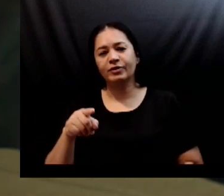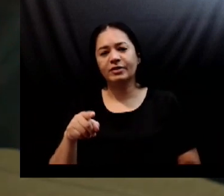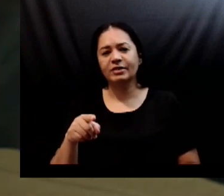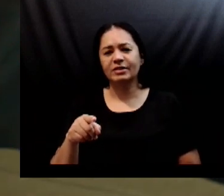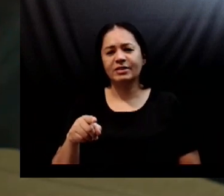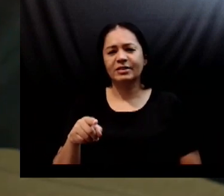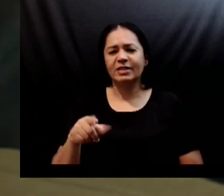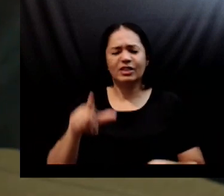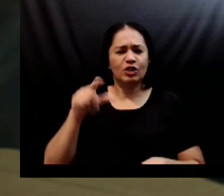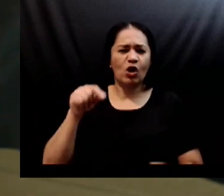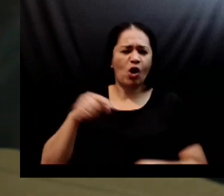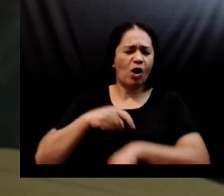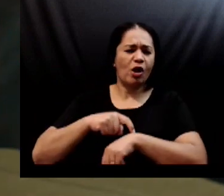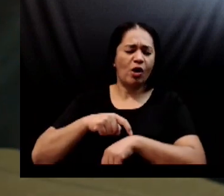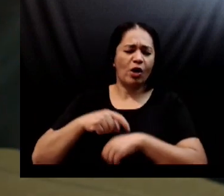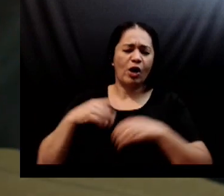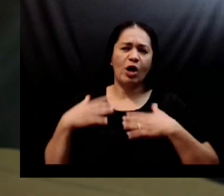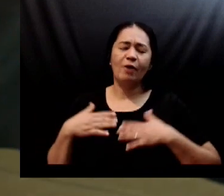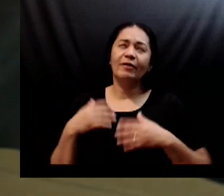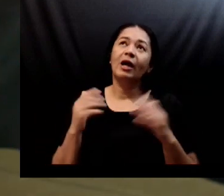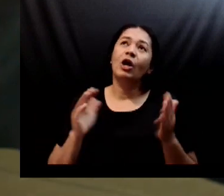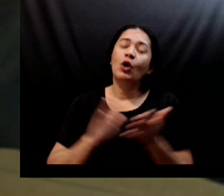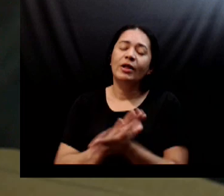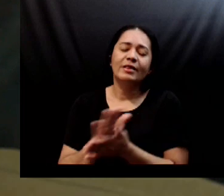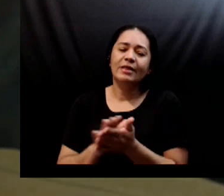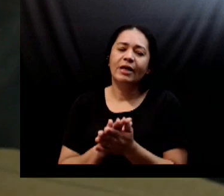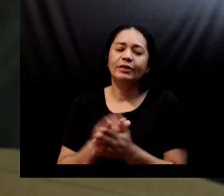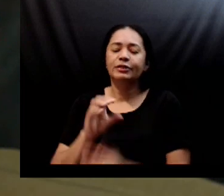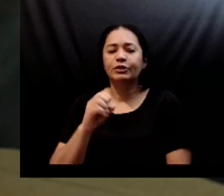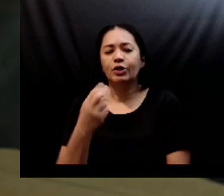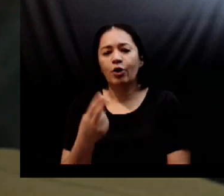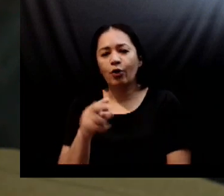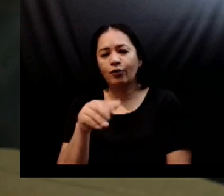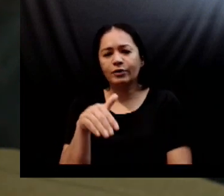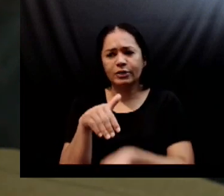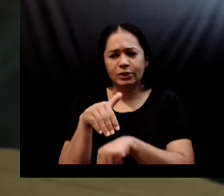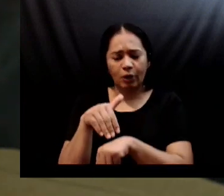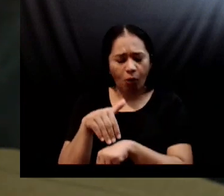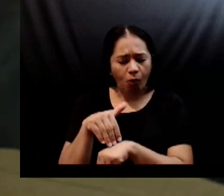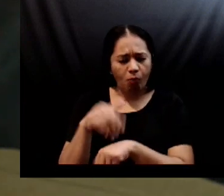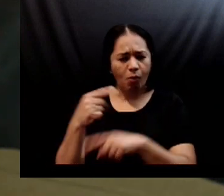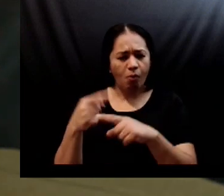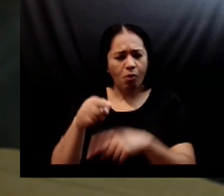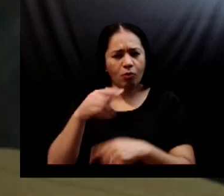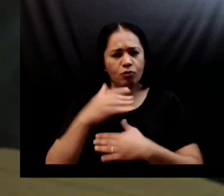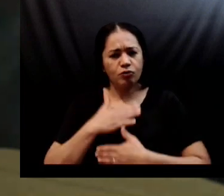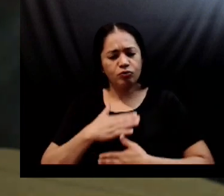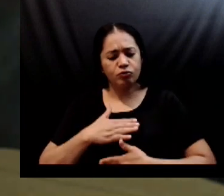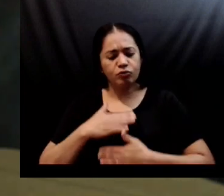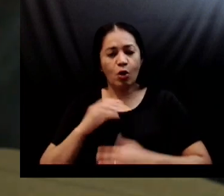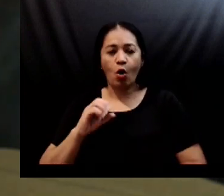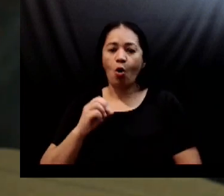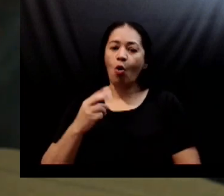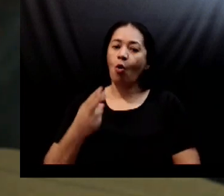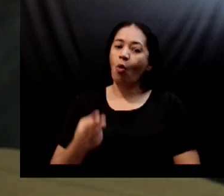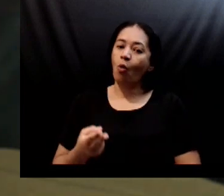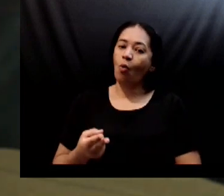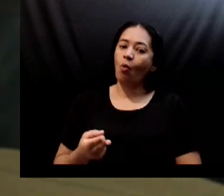literalmente nada, ou você se culpa nesse tempo, ou você coloca nesse tempo